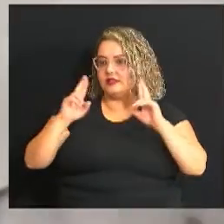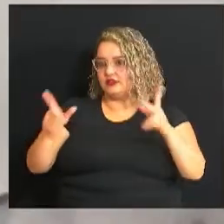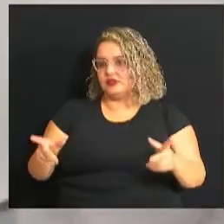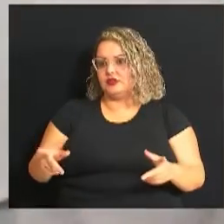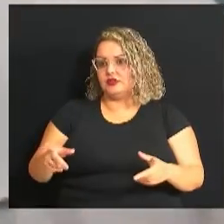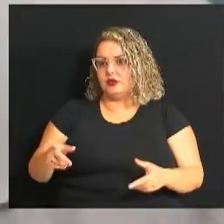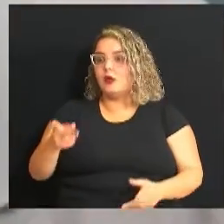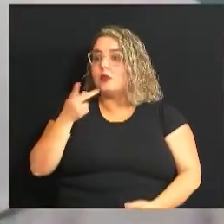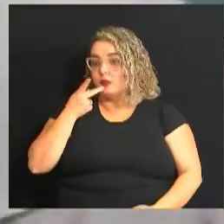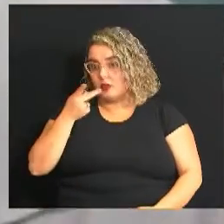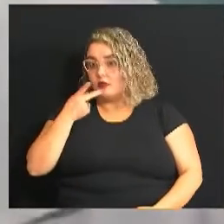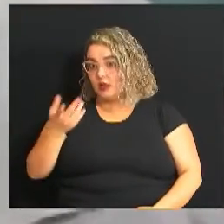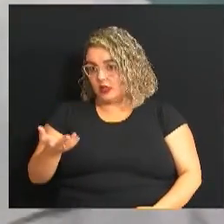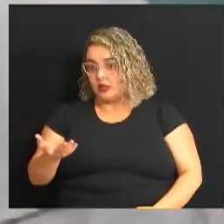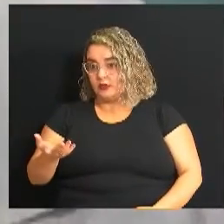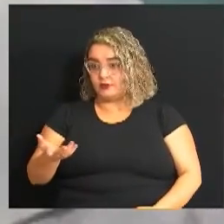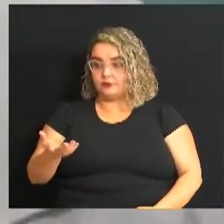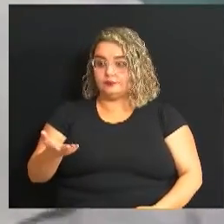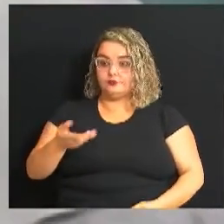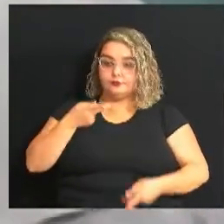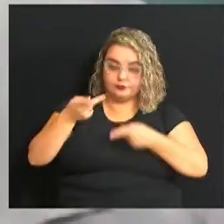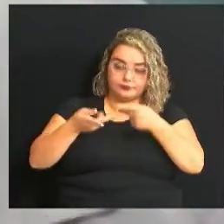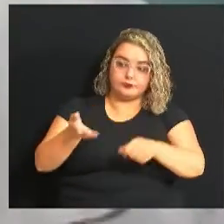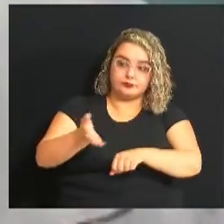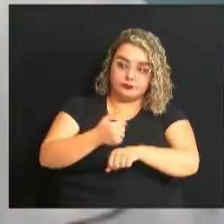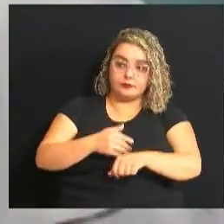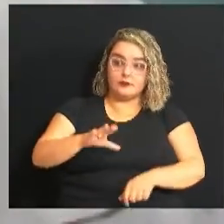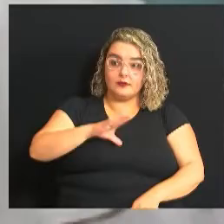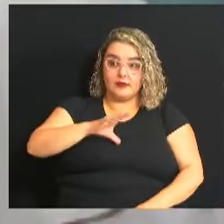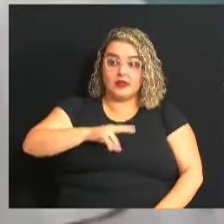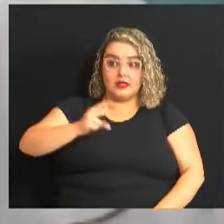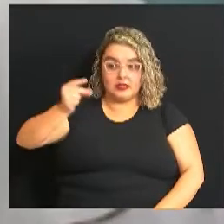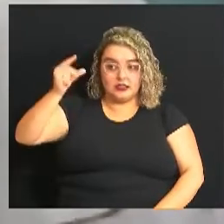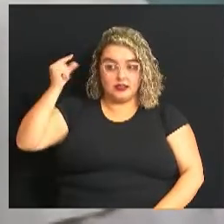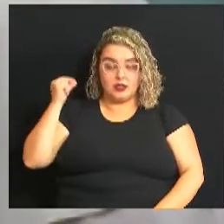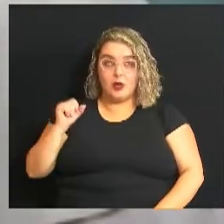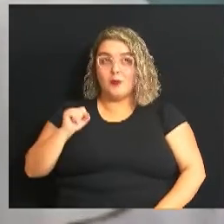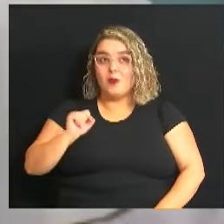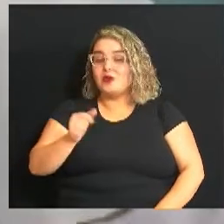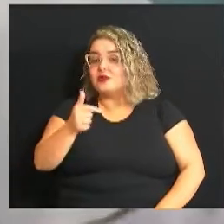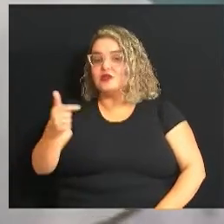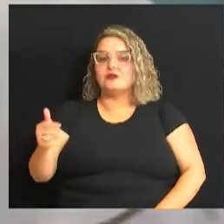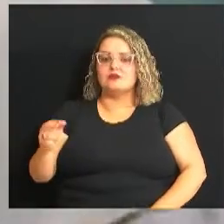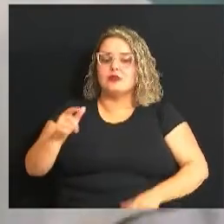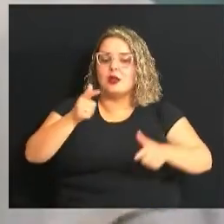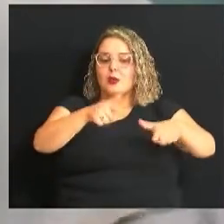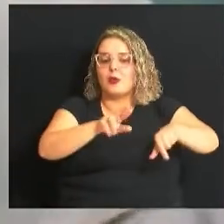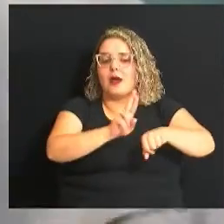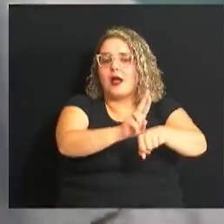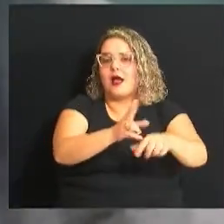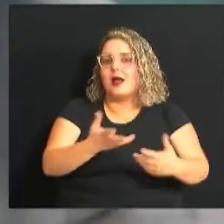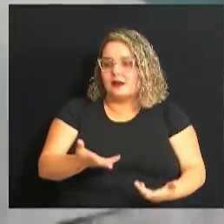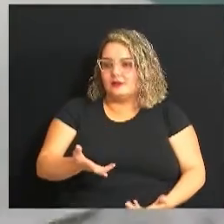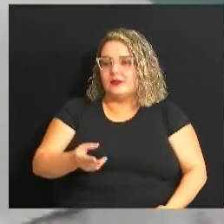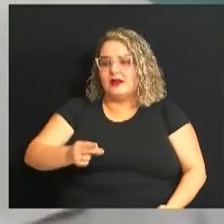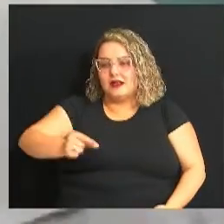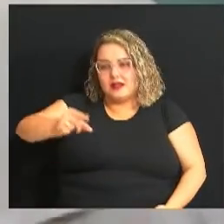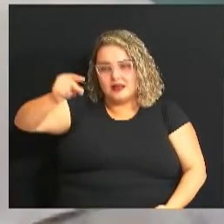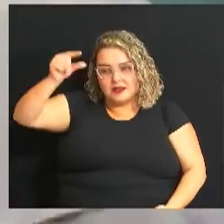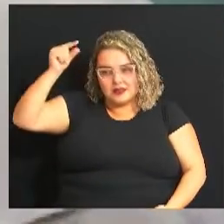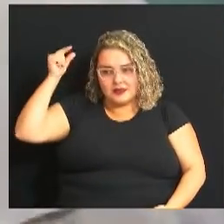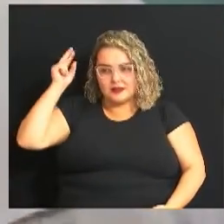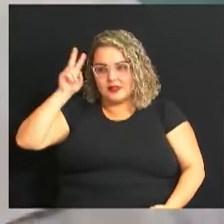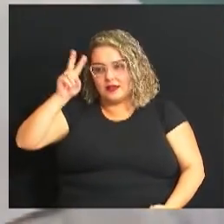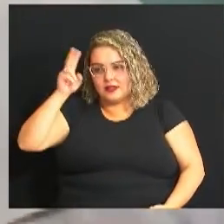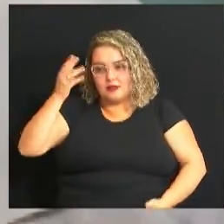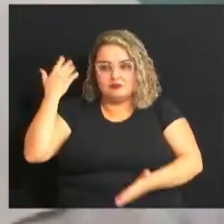tinha comentado antes, cidades mais antigas podem não ter reservas, porque na origem, lá na história, se a gente for lá para